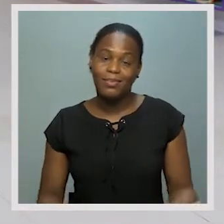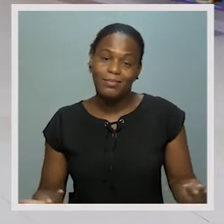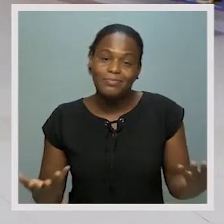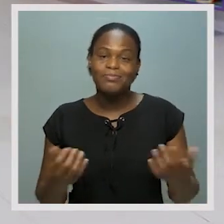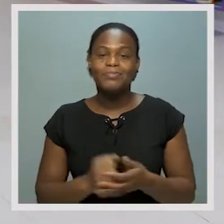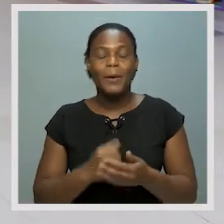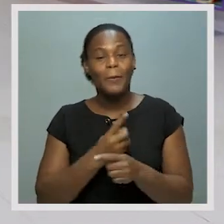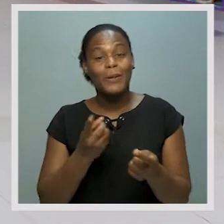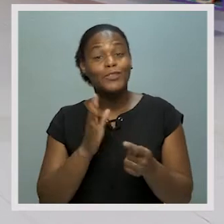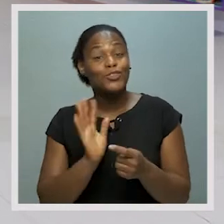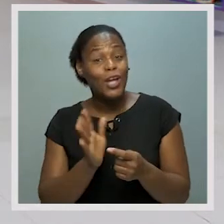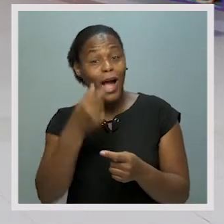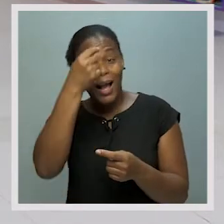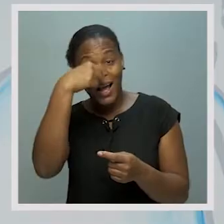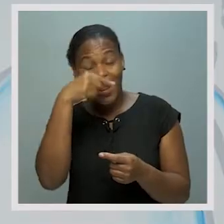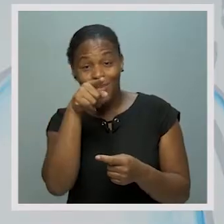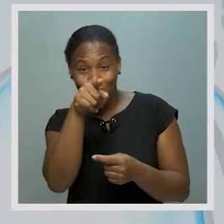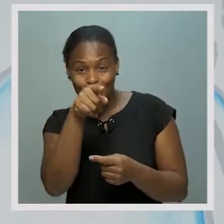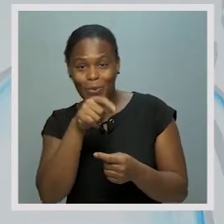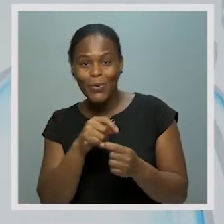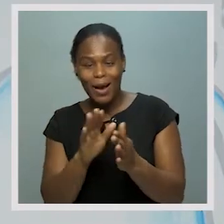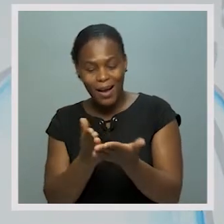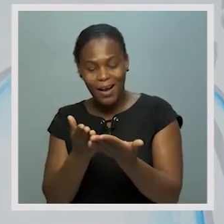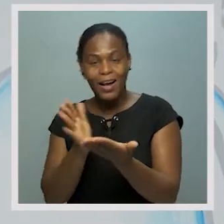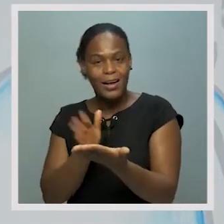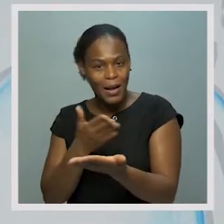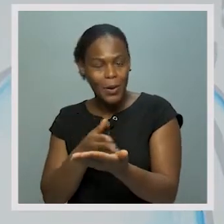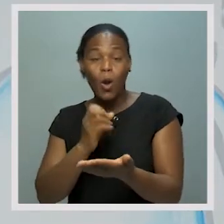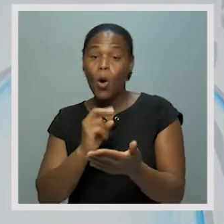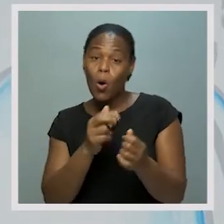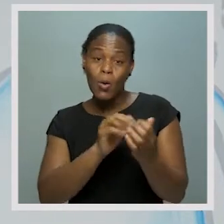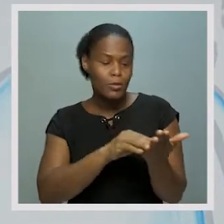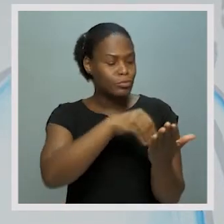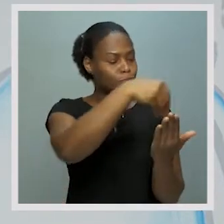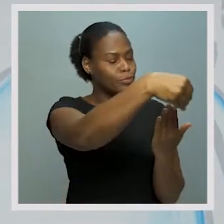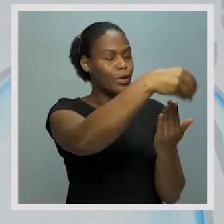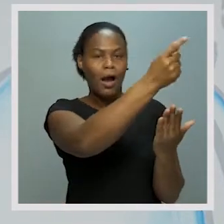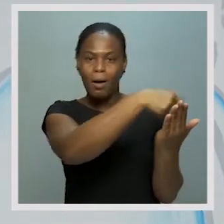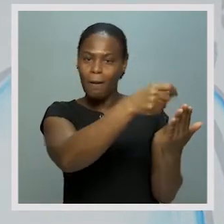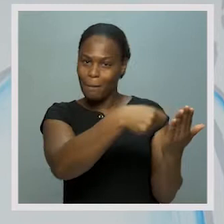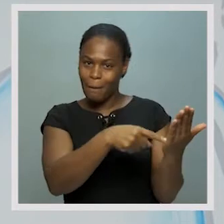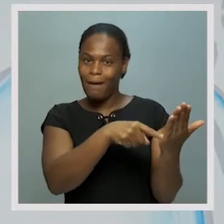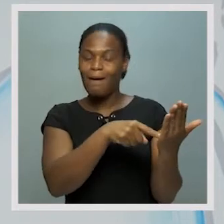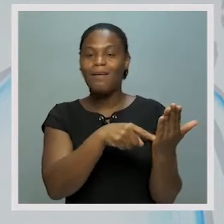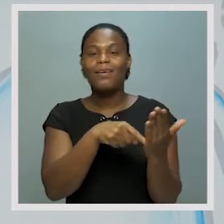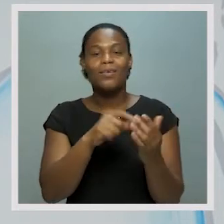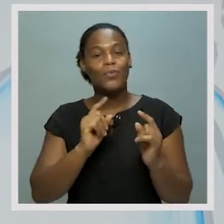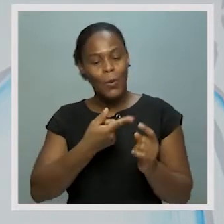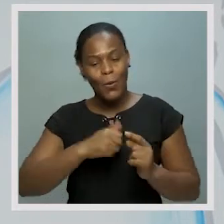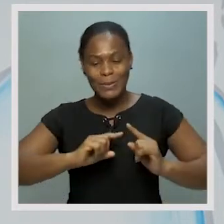Por isso, pegue já a sua caneta, cadernos ou blocos de notas